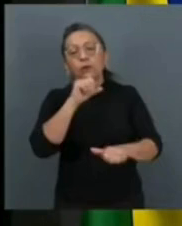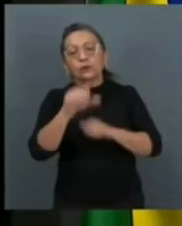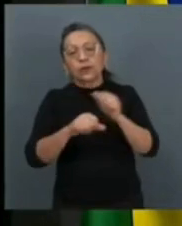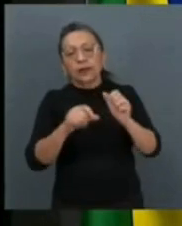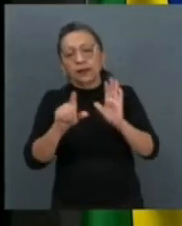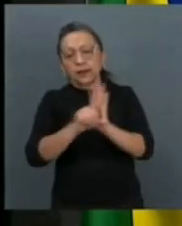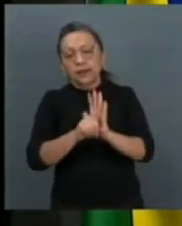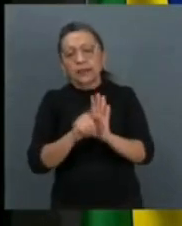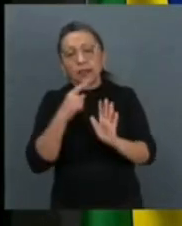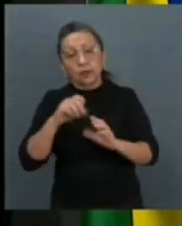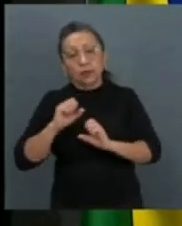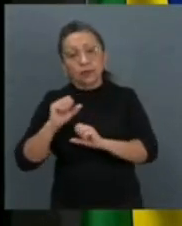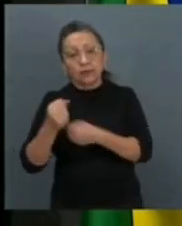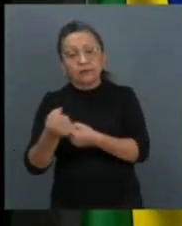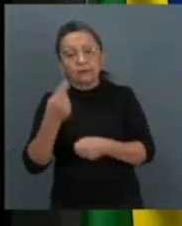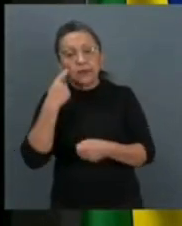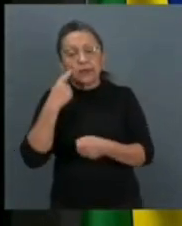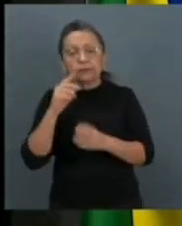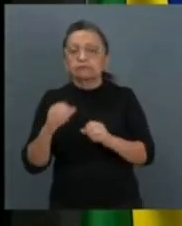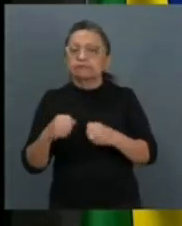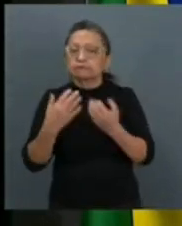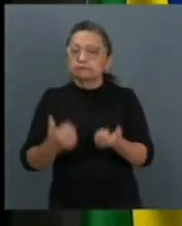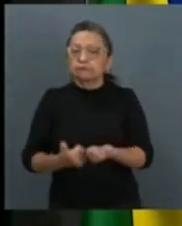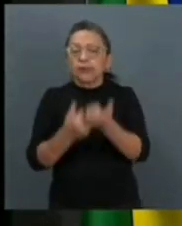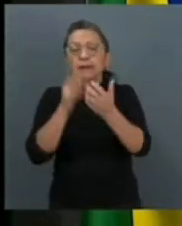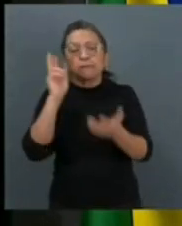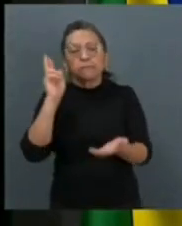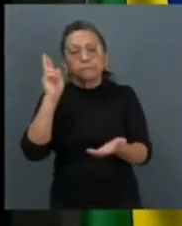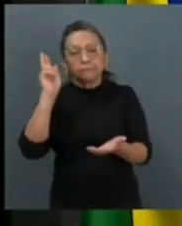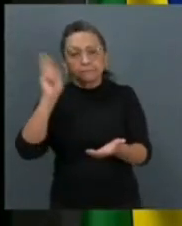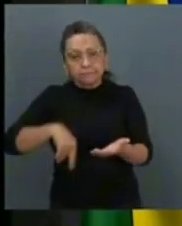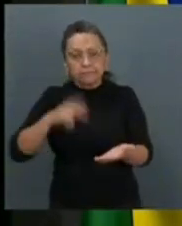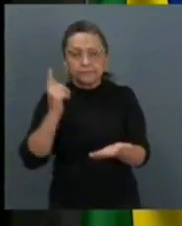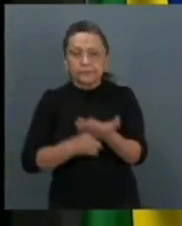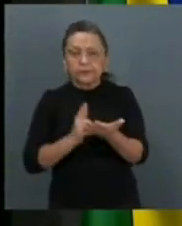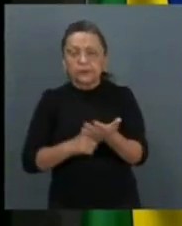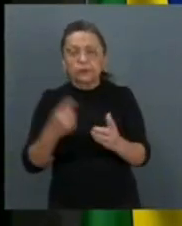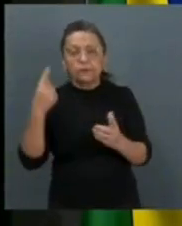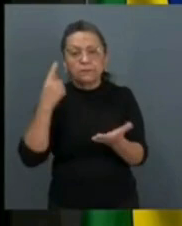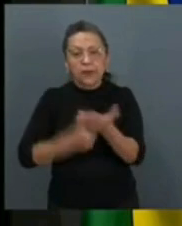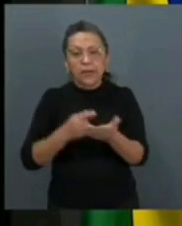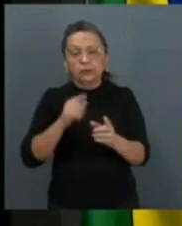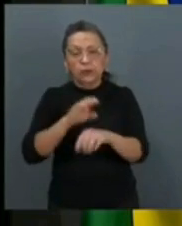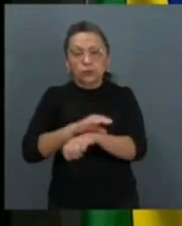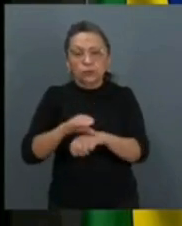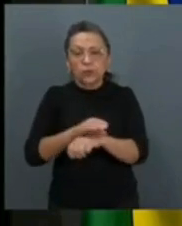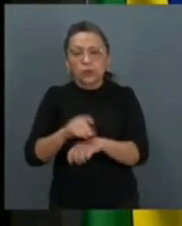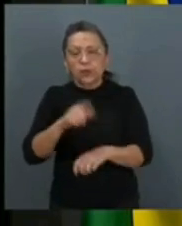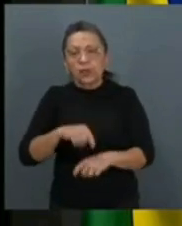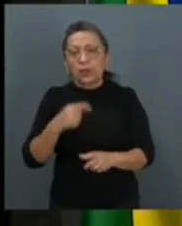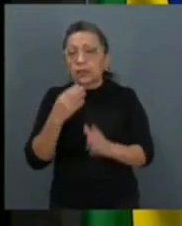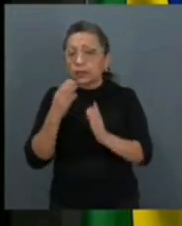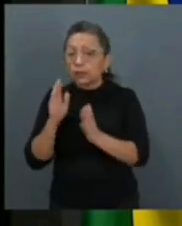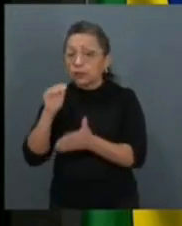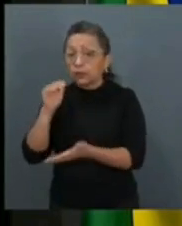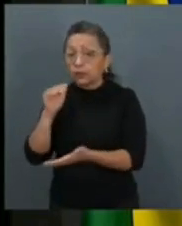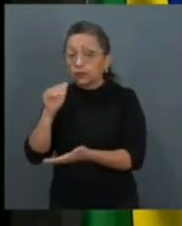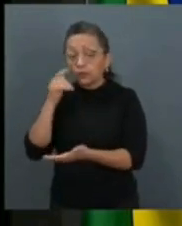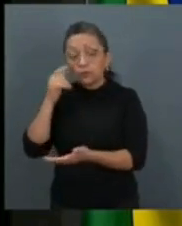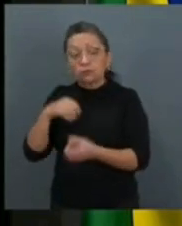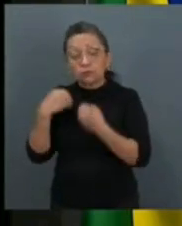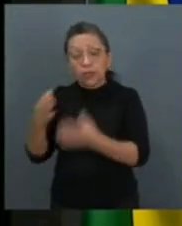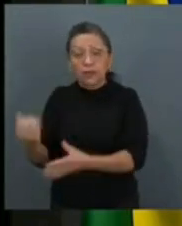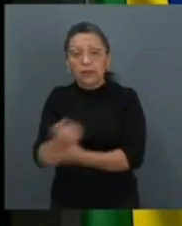legislativa que defendo aqui hoje prestigia a própria razão de ser do Pacto Constitucional, que é, em última instância, a